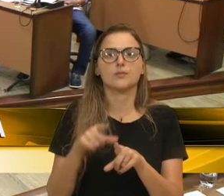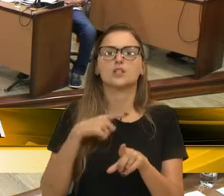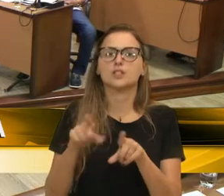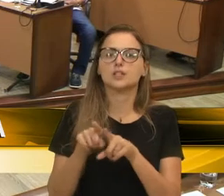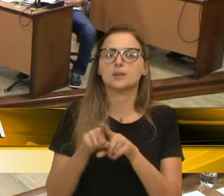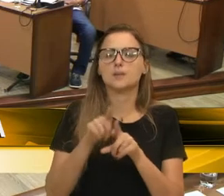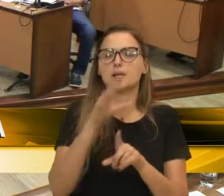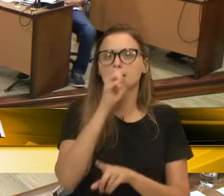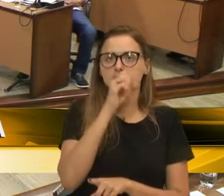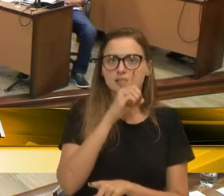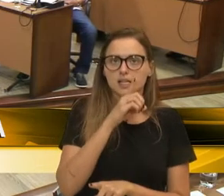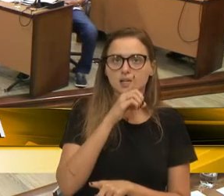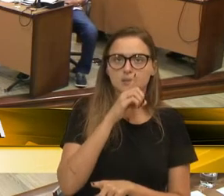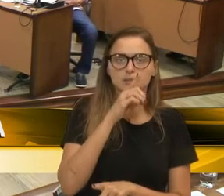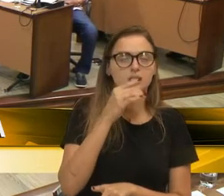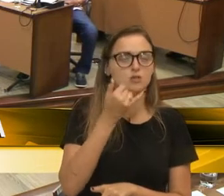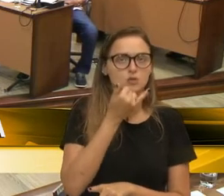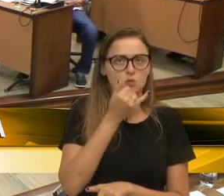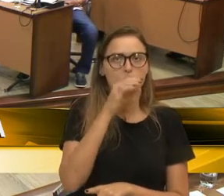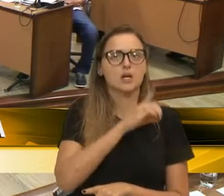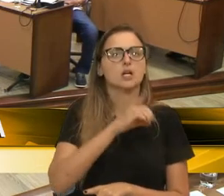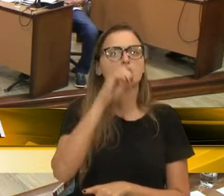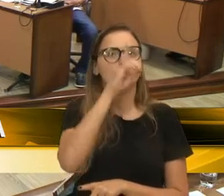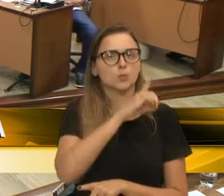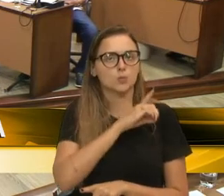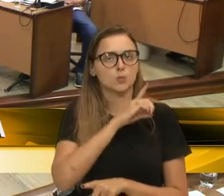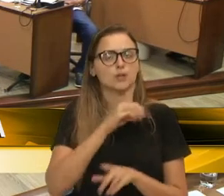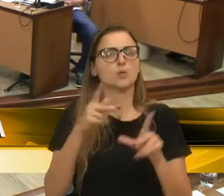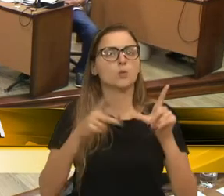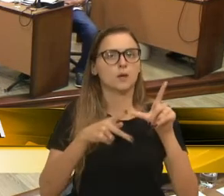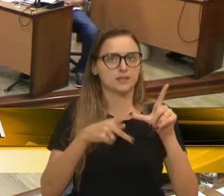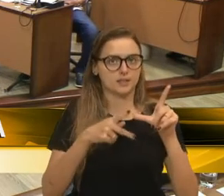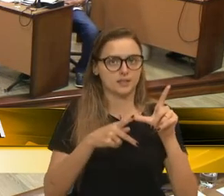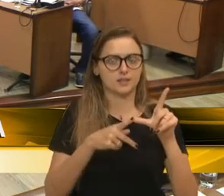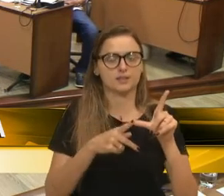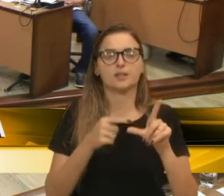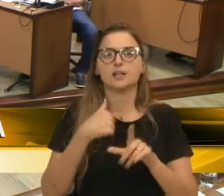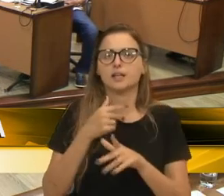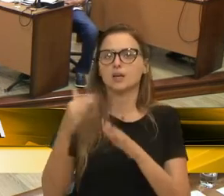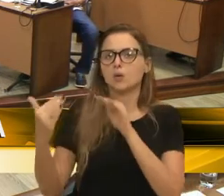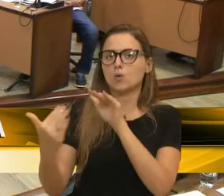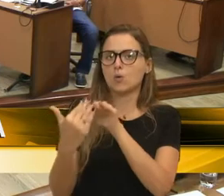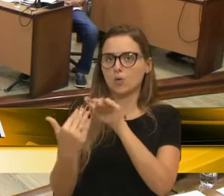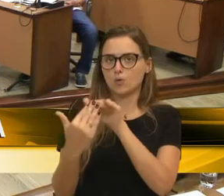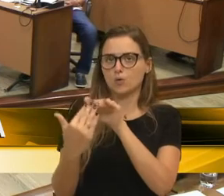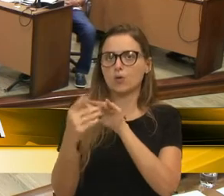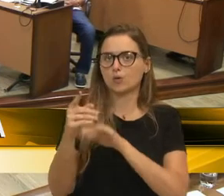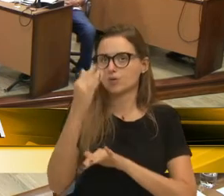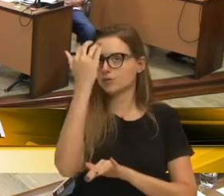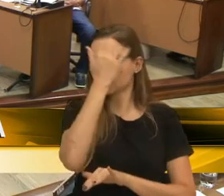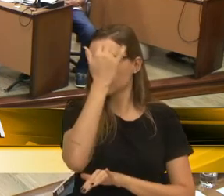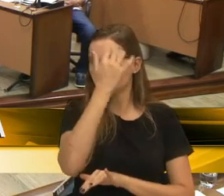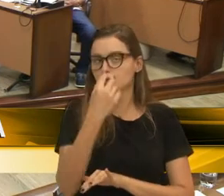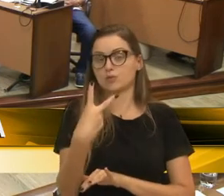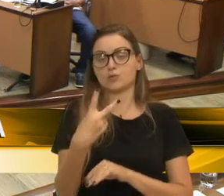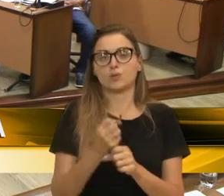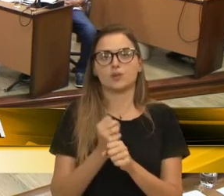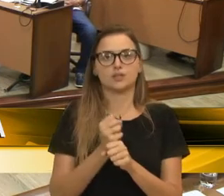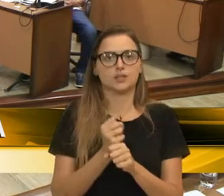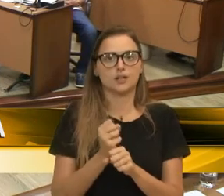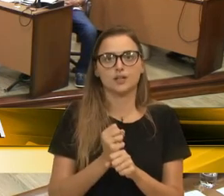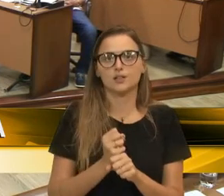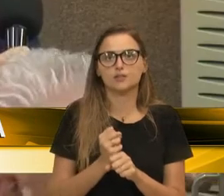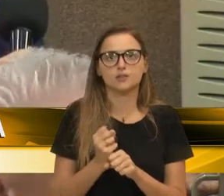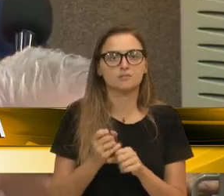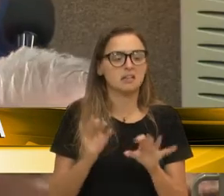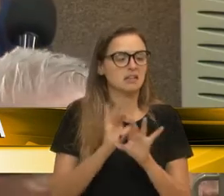semana que o senhor está propondo. Algumas outras situações, e eu concordo com o vereador Adiló, estamos aí há 2 anos e pouco e nada foi proposto de